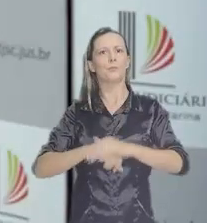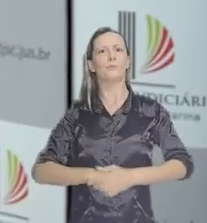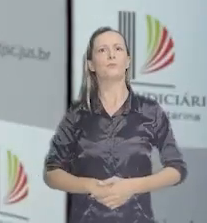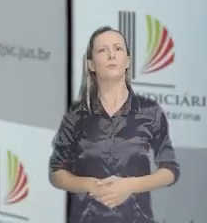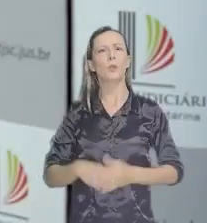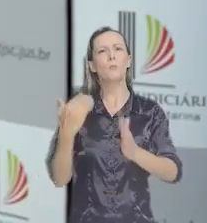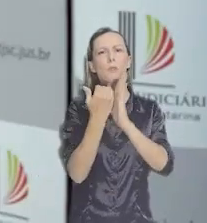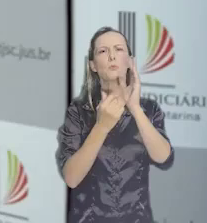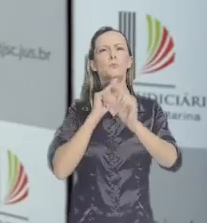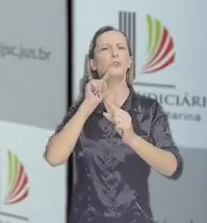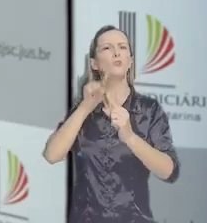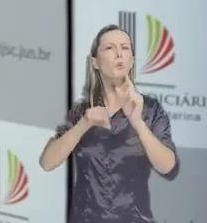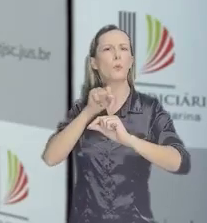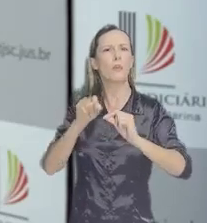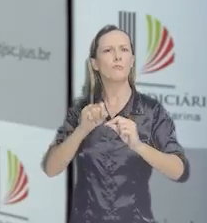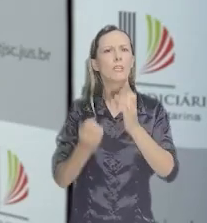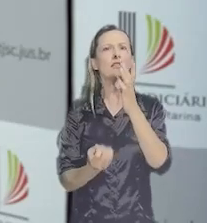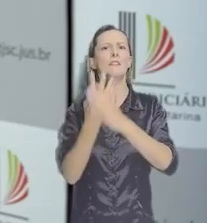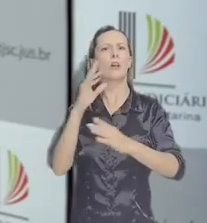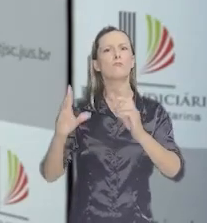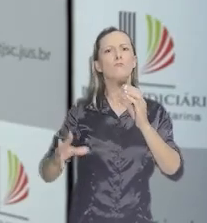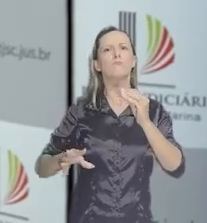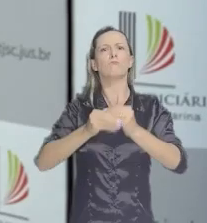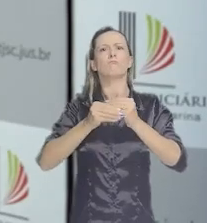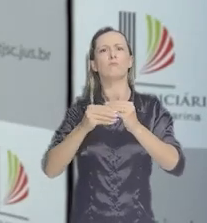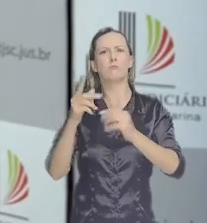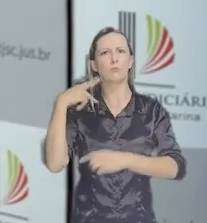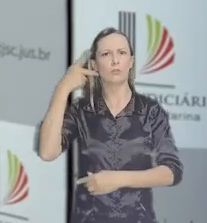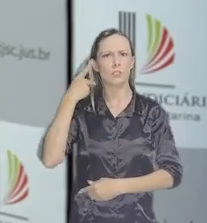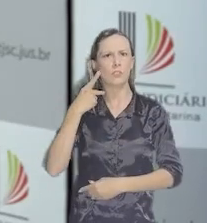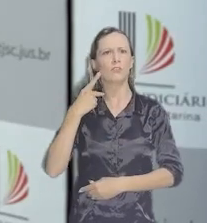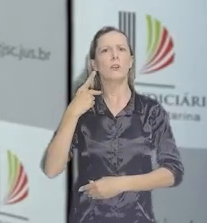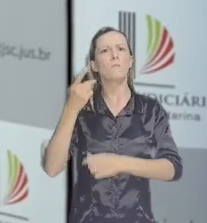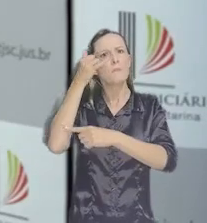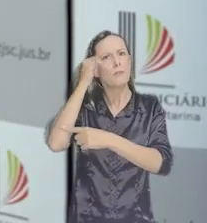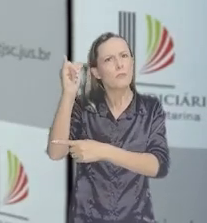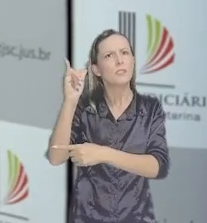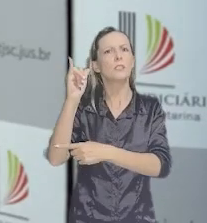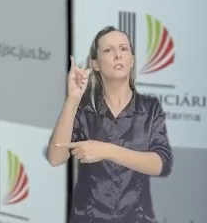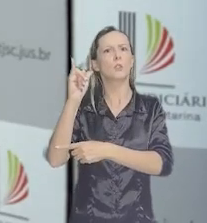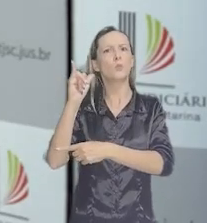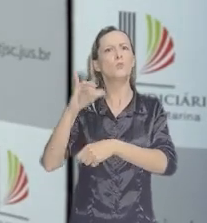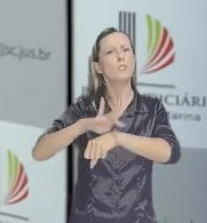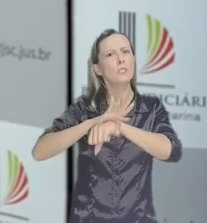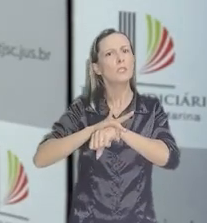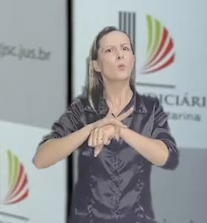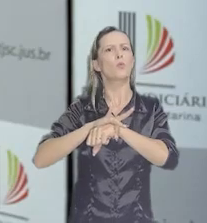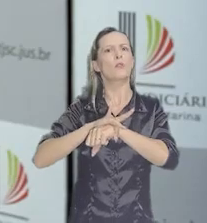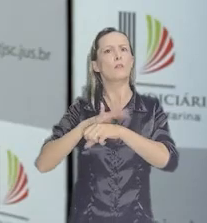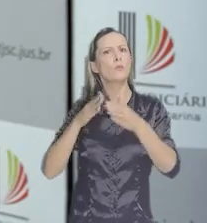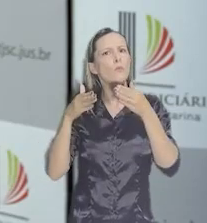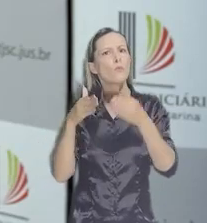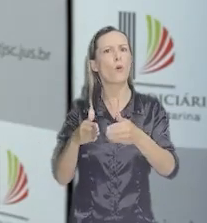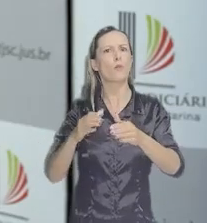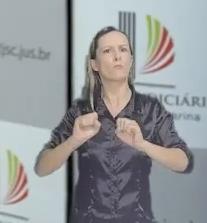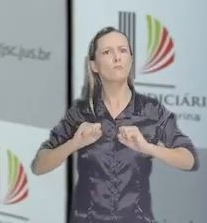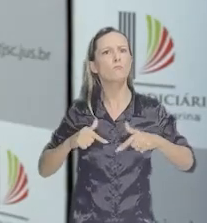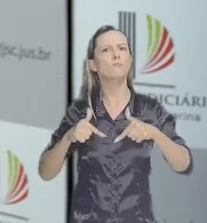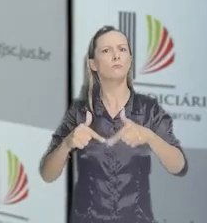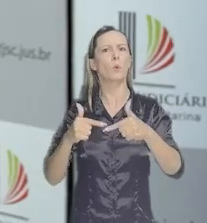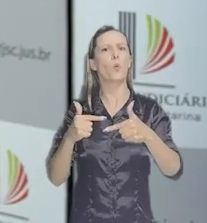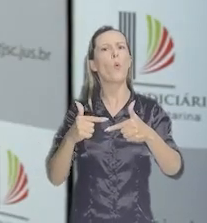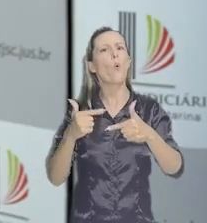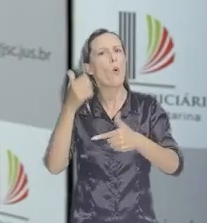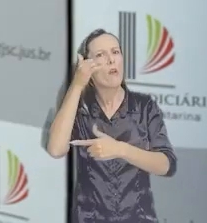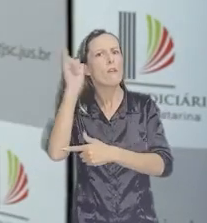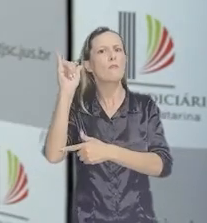um programa que tem como objetivo implementar uma política institucional de prevenção e medidas de segurança voltadas ao enfrentamento